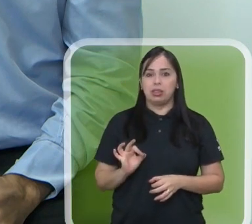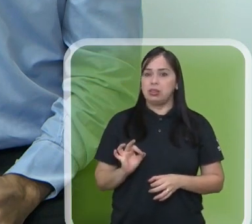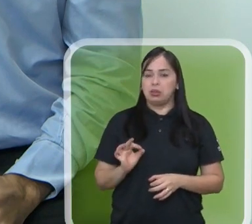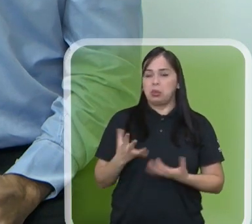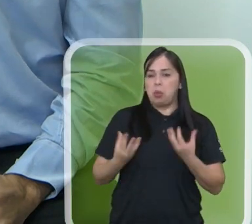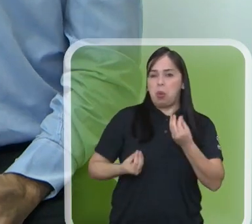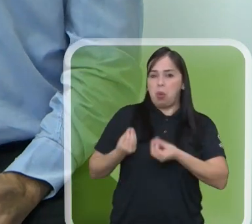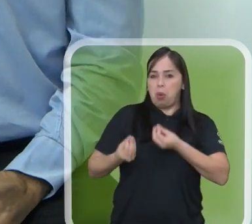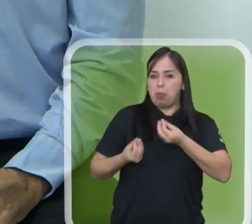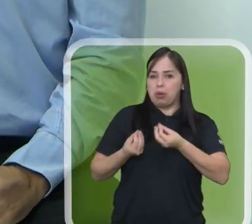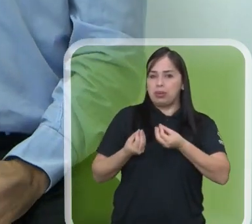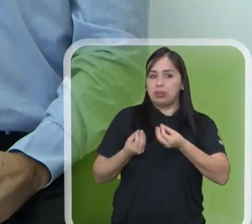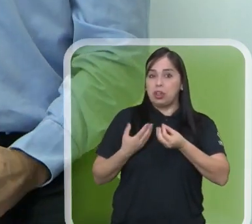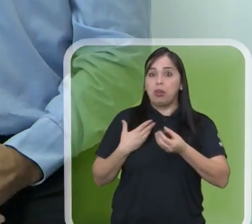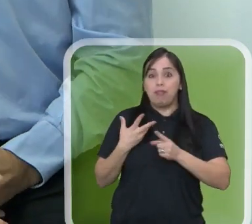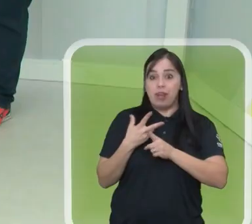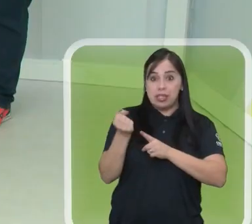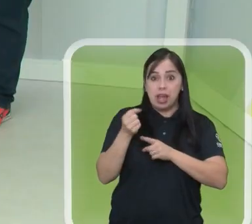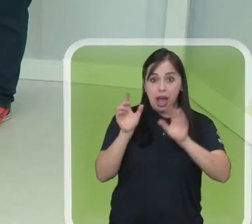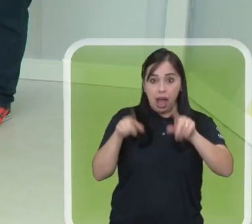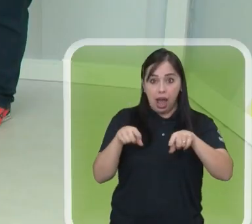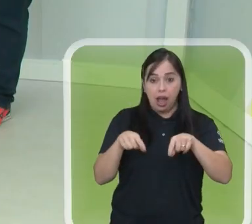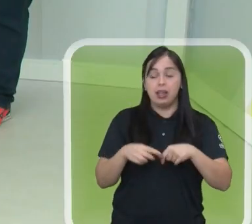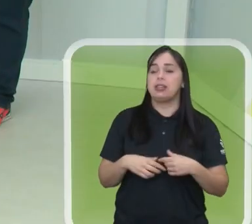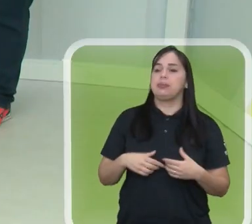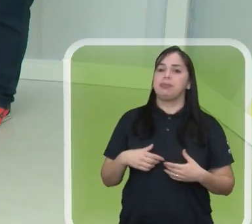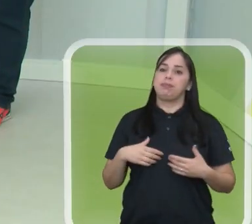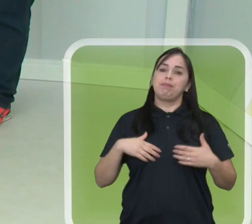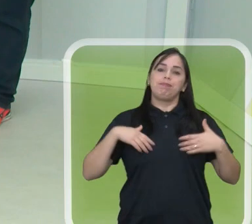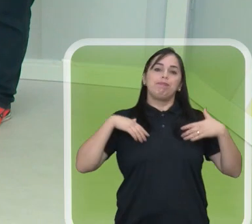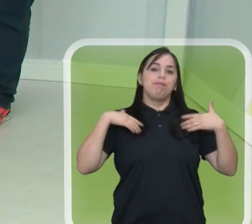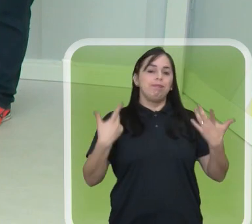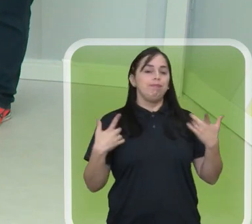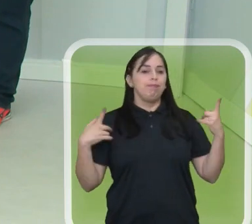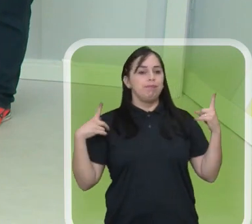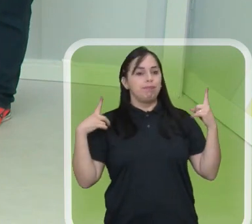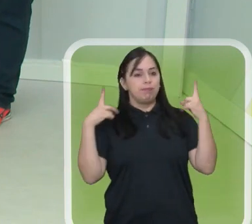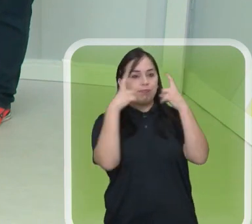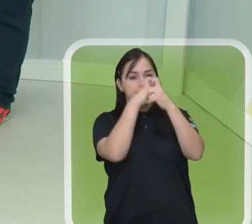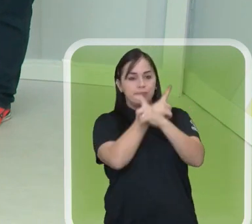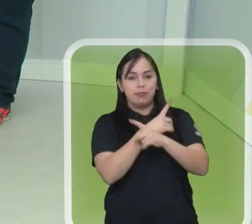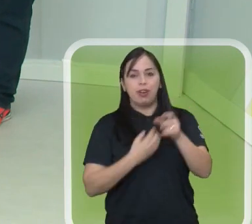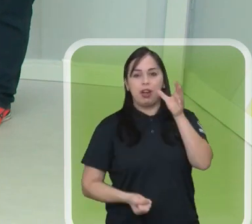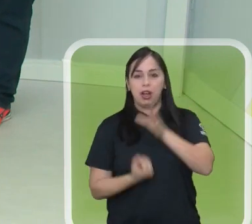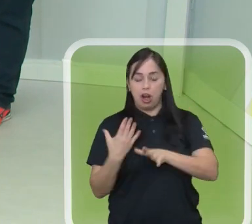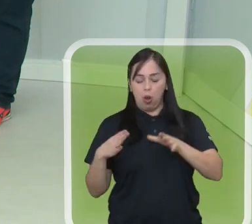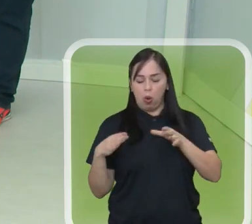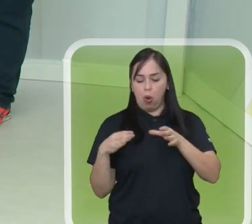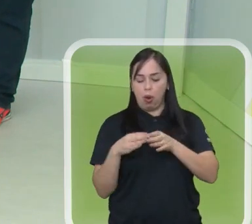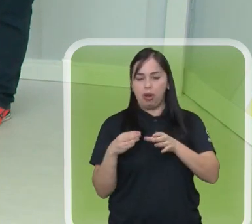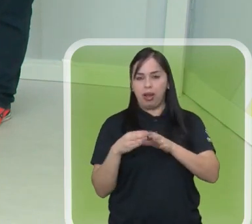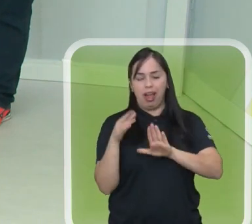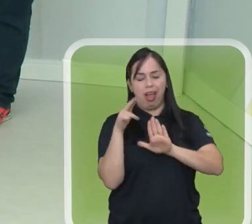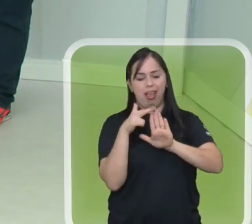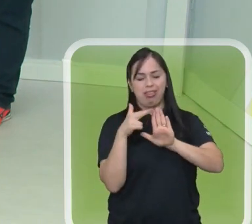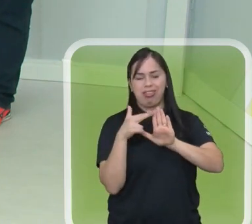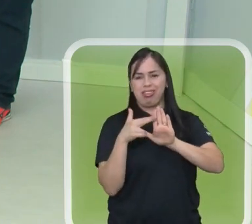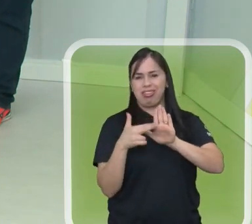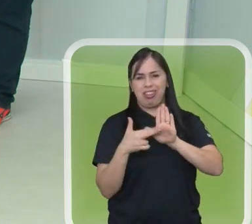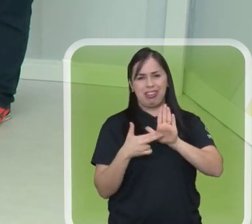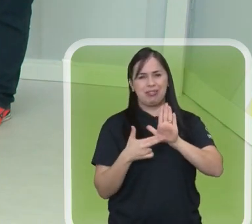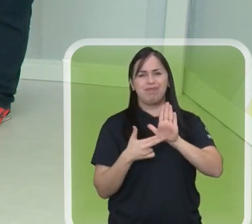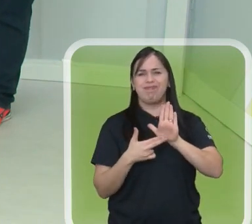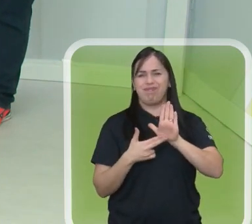semifinal? Na verdade é o seguinte, está muito complicado você montar o time de futebol hoje. Eu acho que a regra está essa